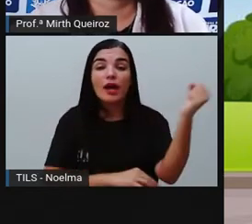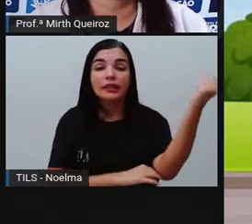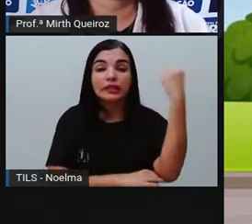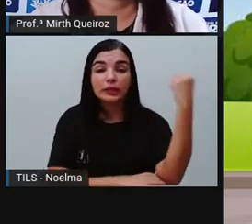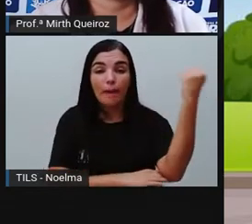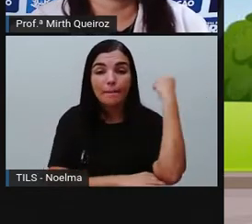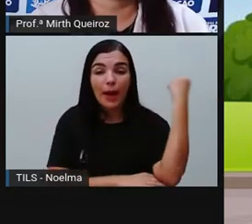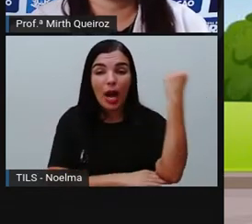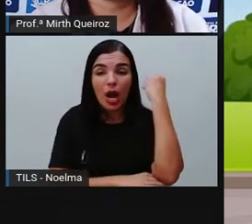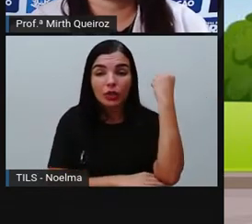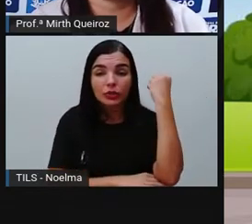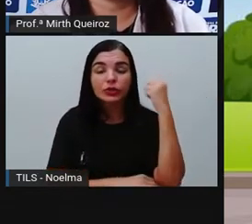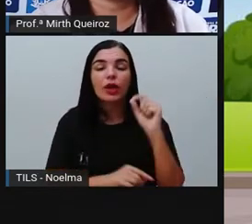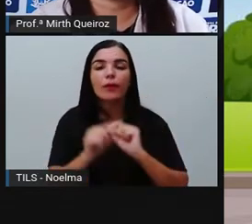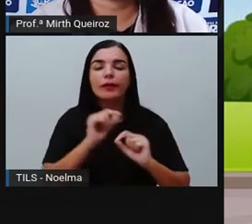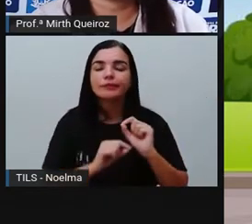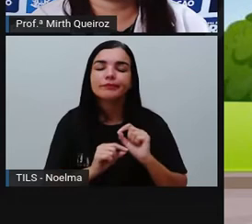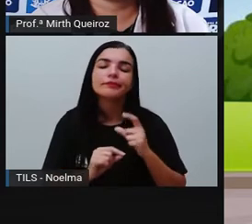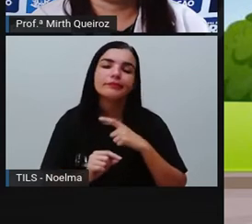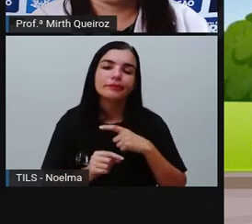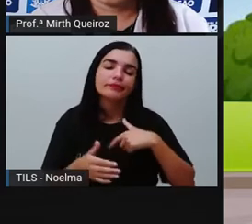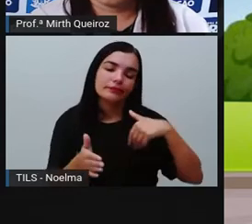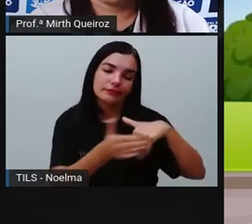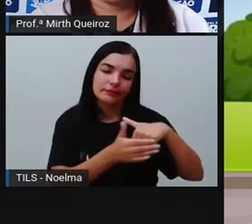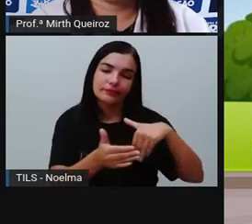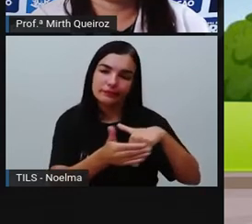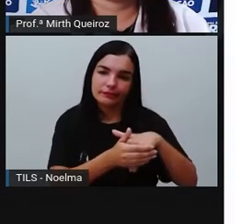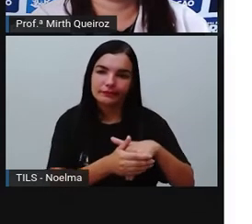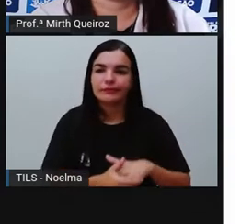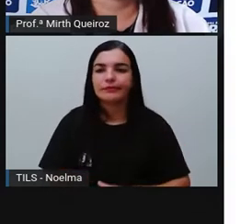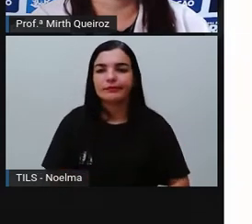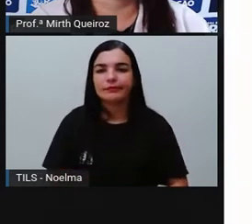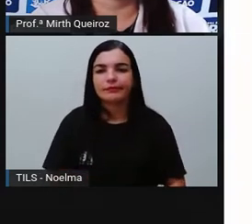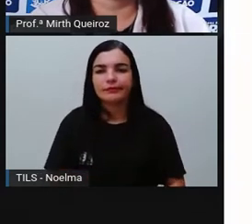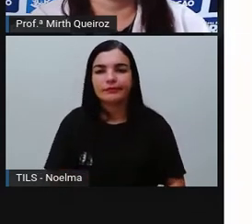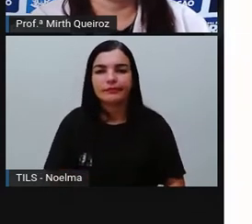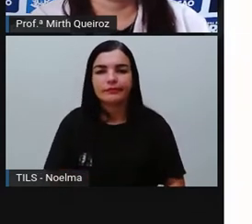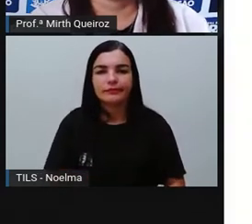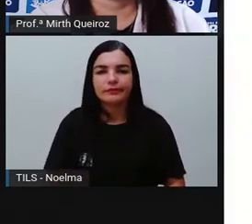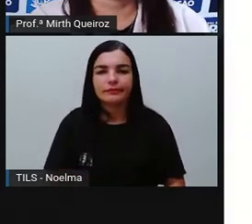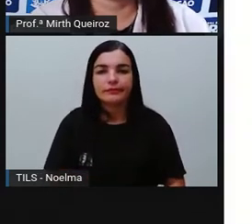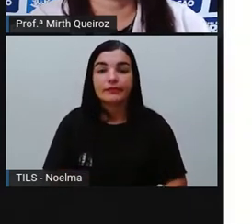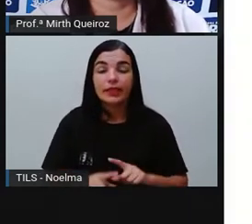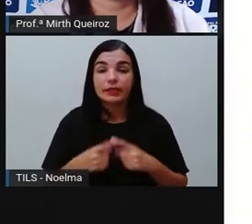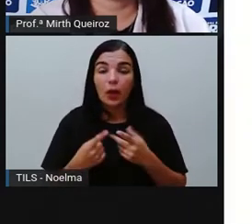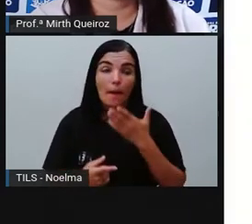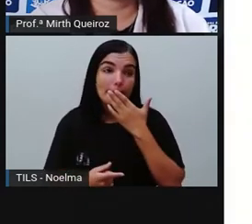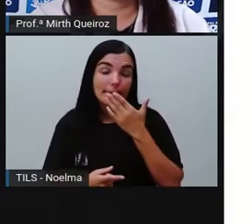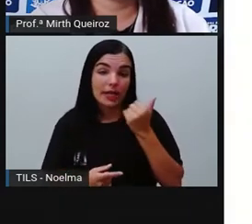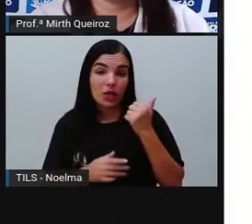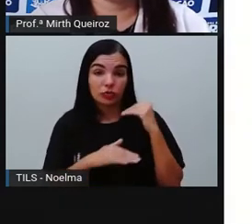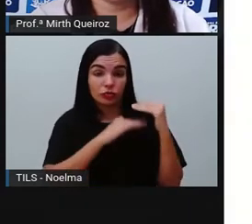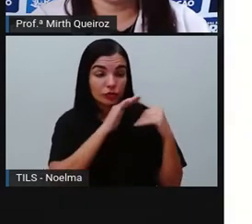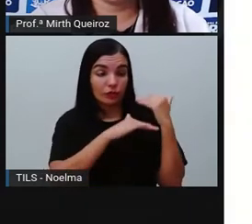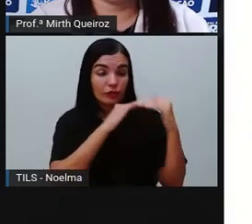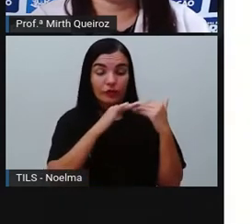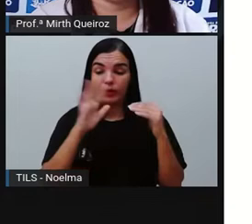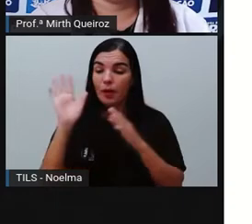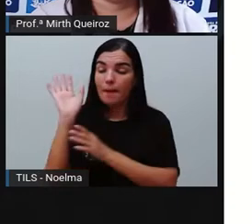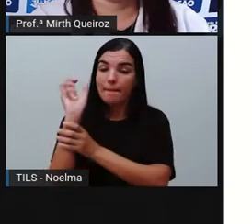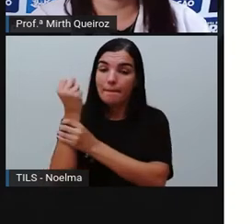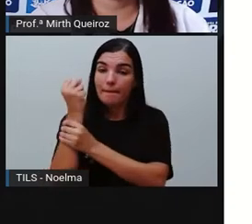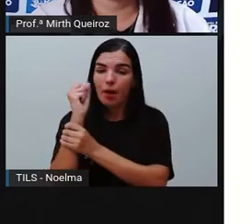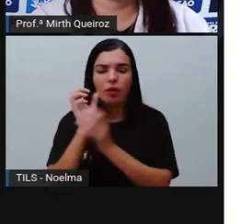é mais direcionado para as crianças através dos pais, é o futebol. Para o melhor desenvolvimento motor da